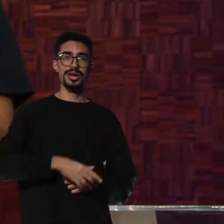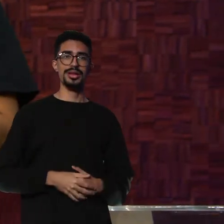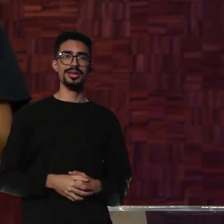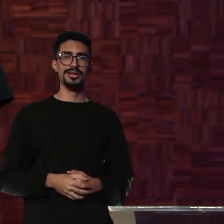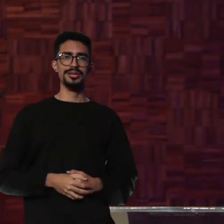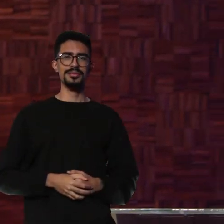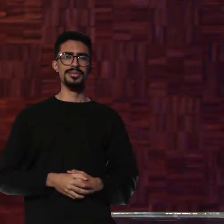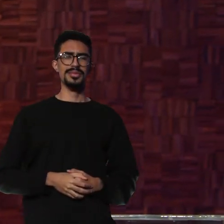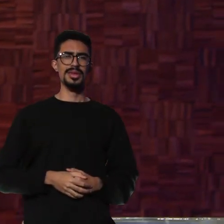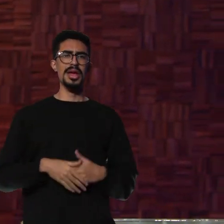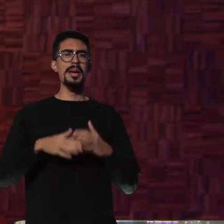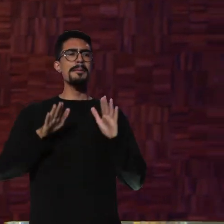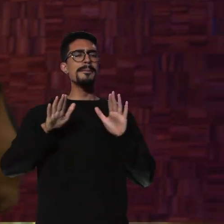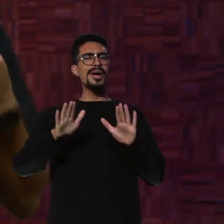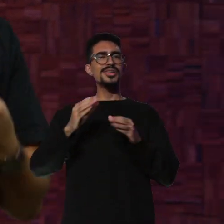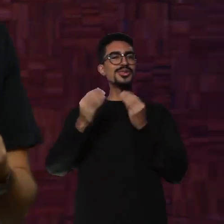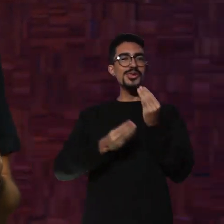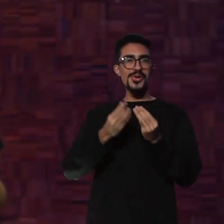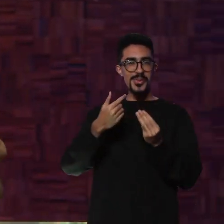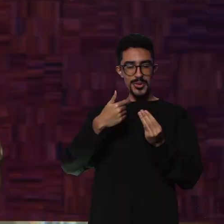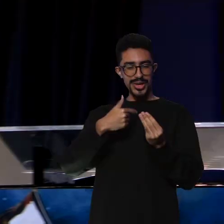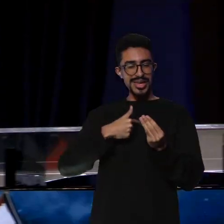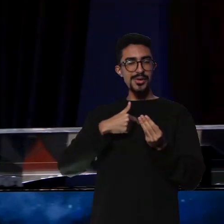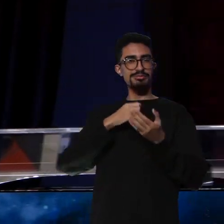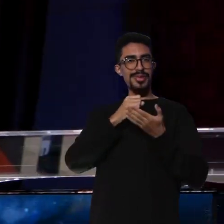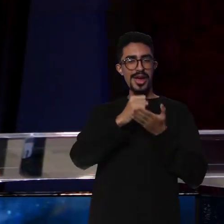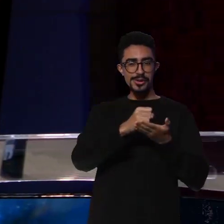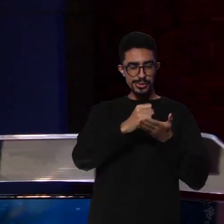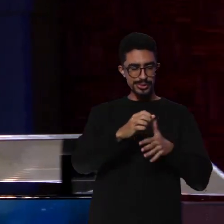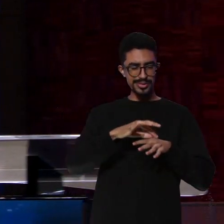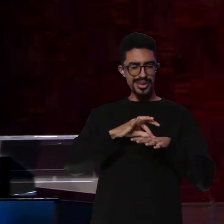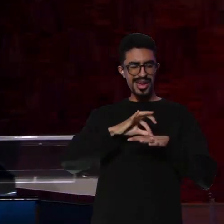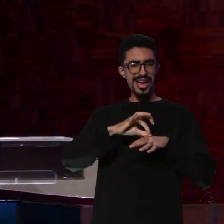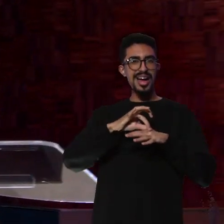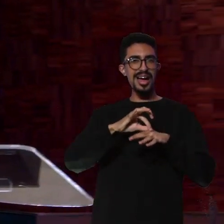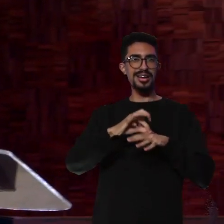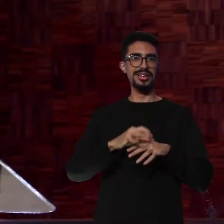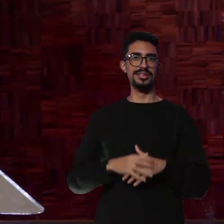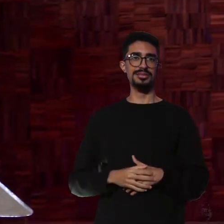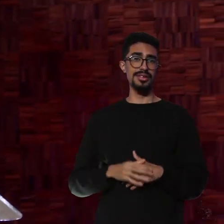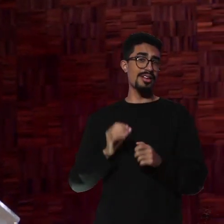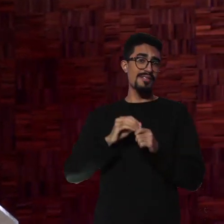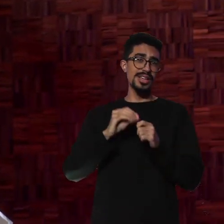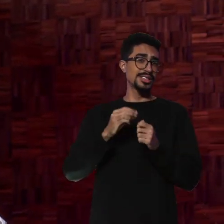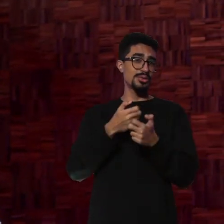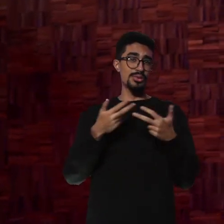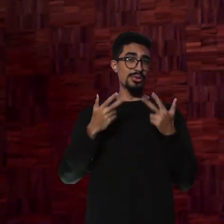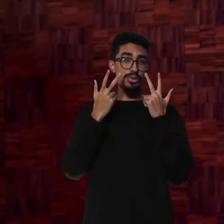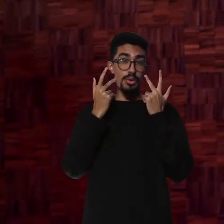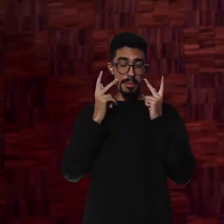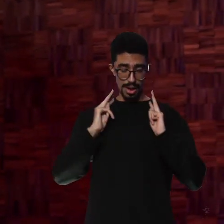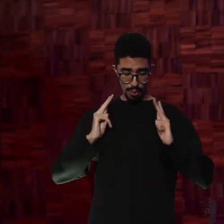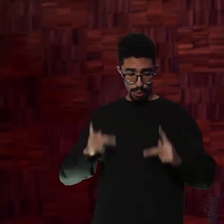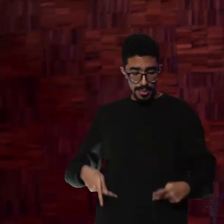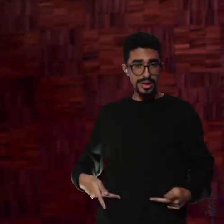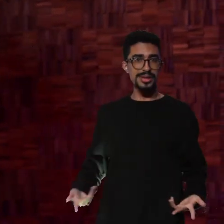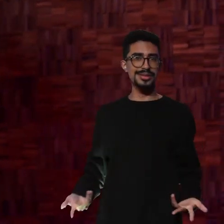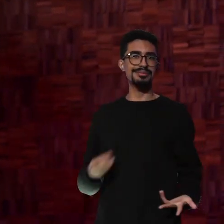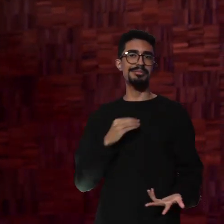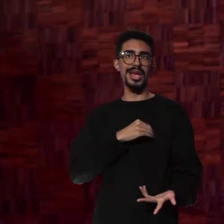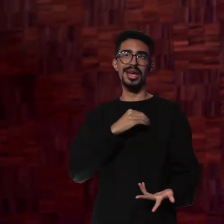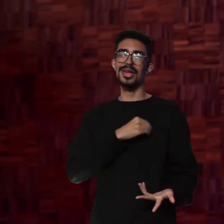forte, a probabilidade de você passar vergonha em algum lugar e quem sabe perder o seu réu primário é muito grande.